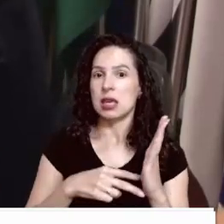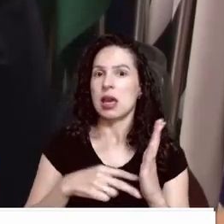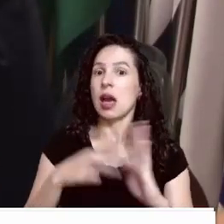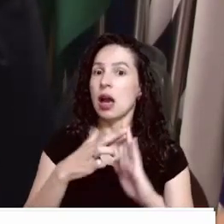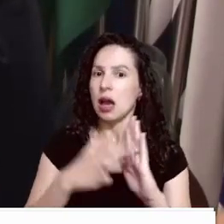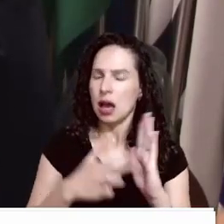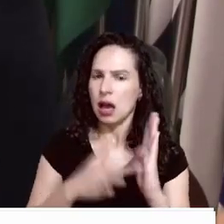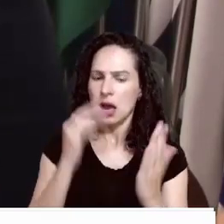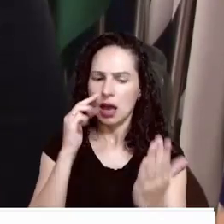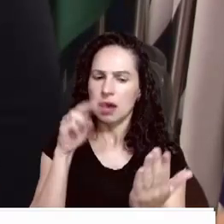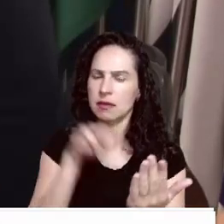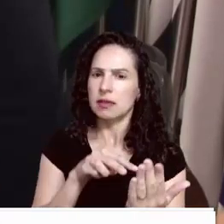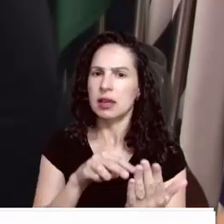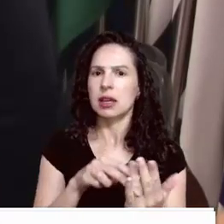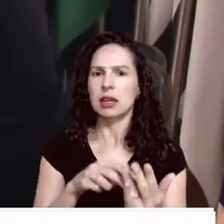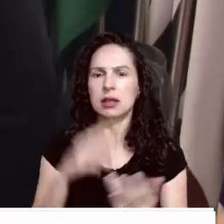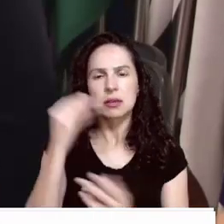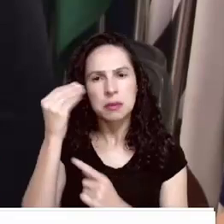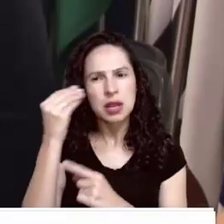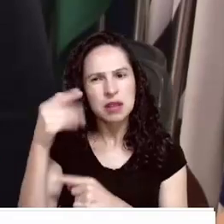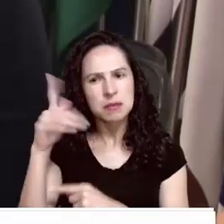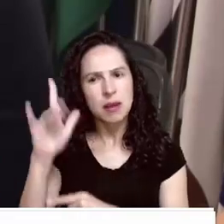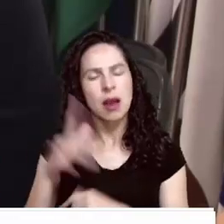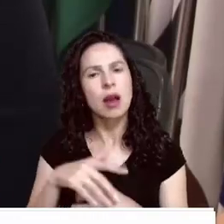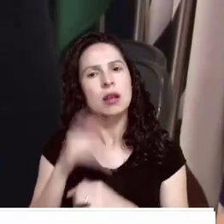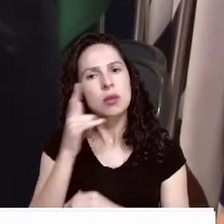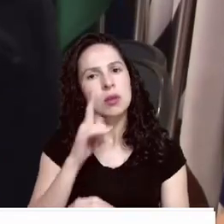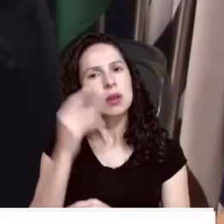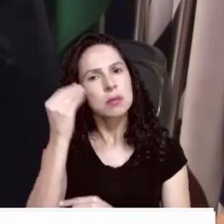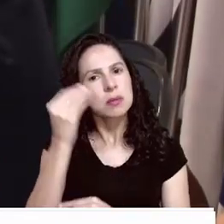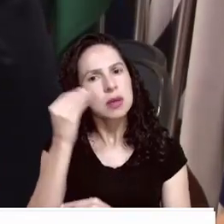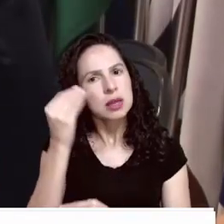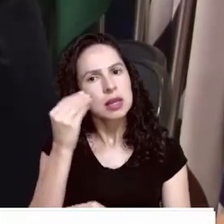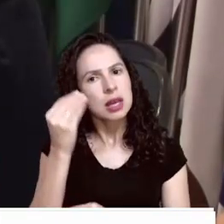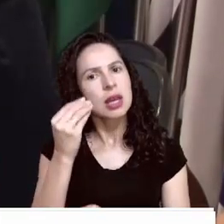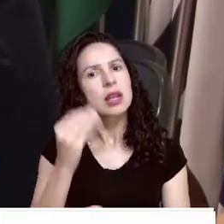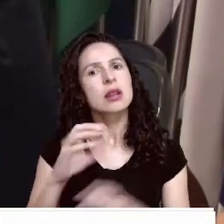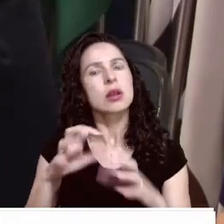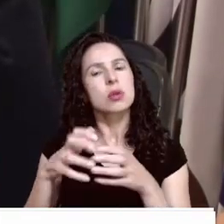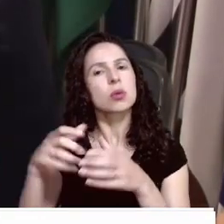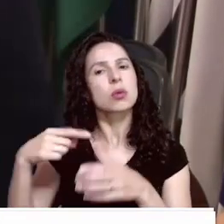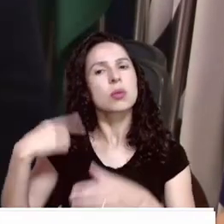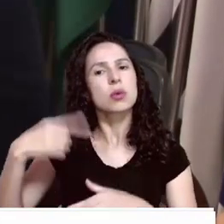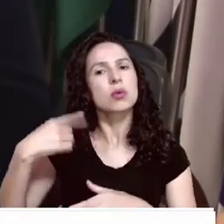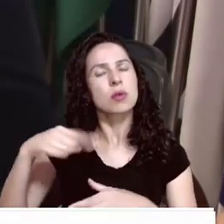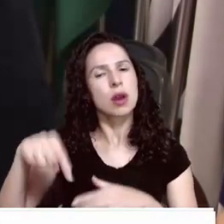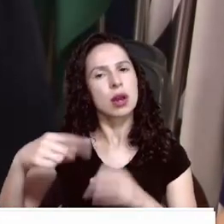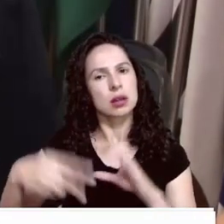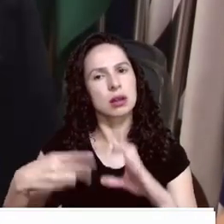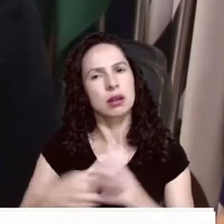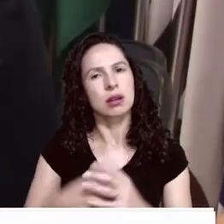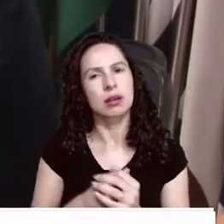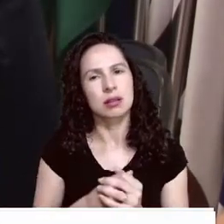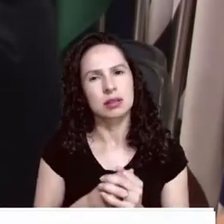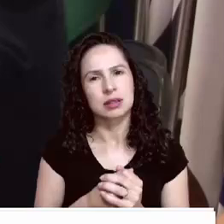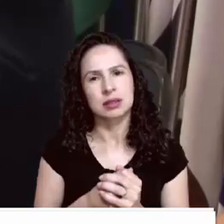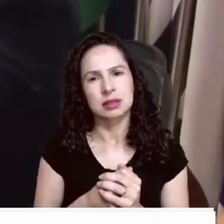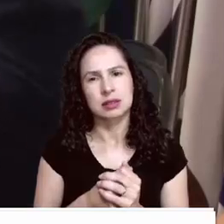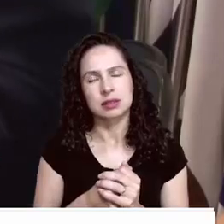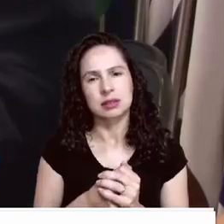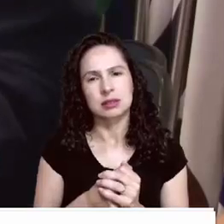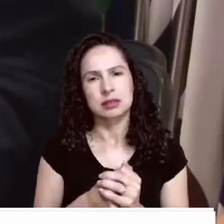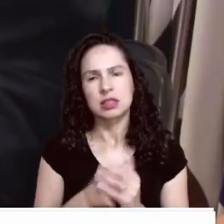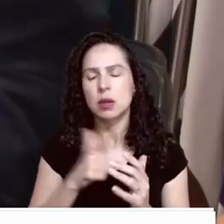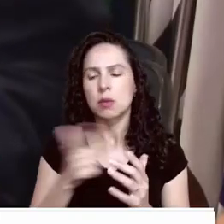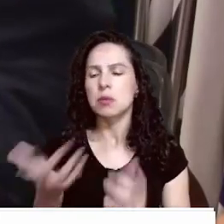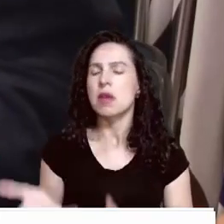mais experientes. Pega a orientação dos departamentos jurídicos dessa casa. Não houve favorecimento. São